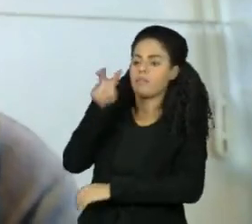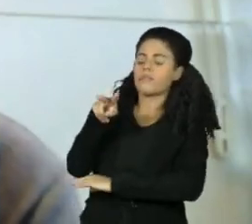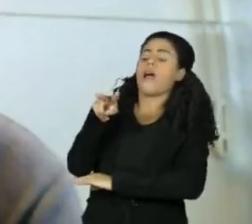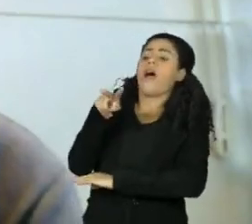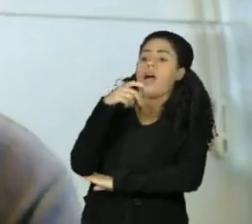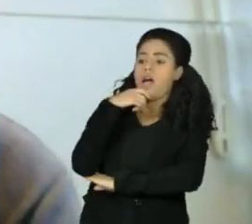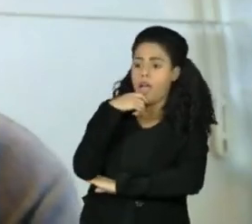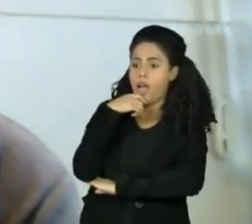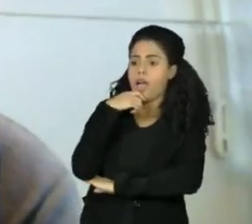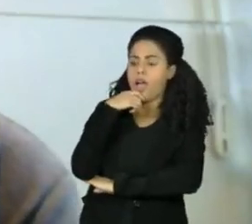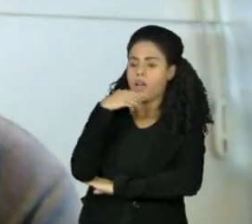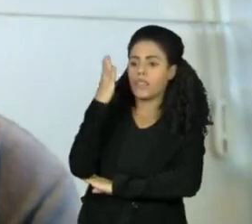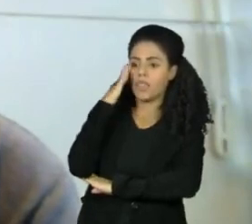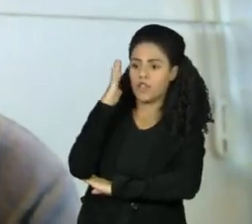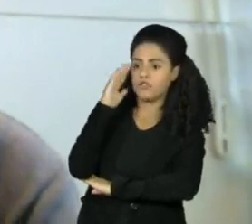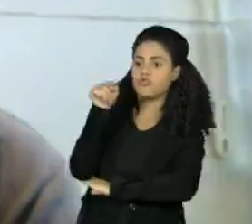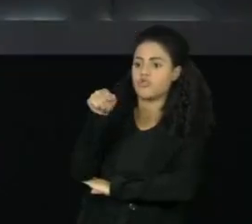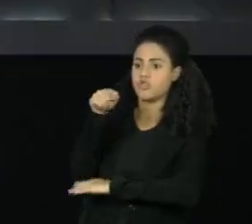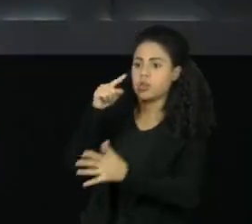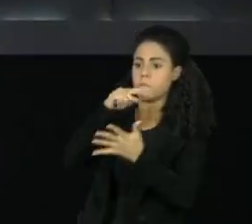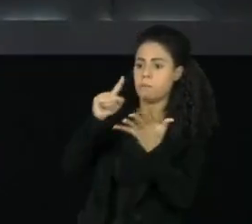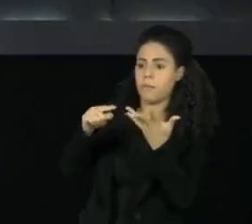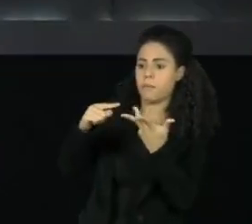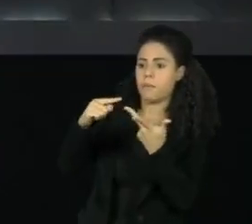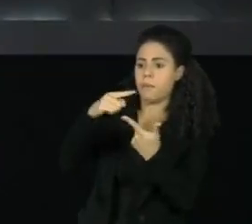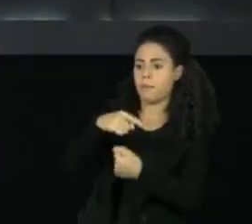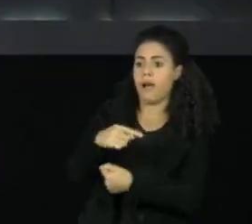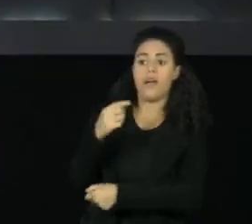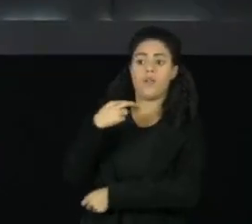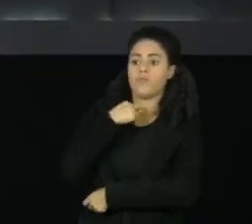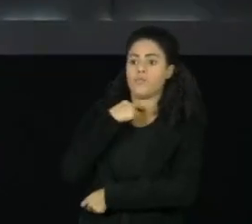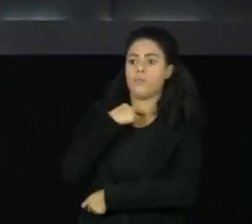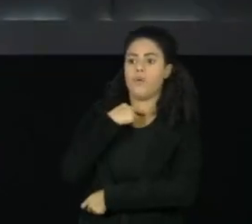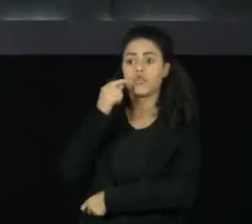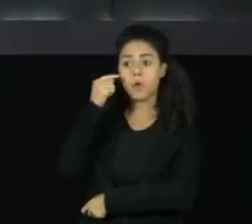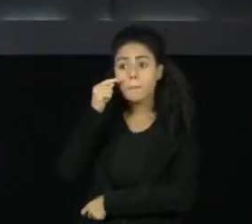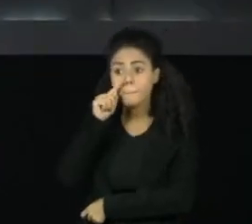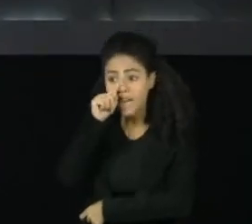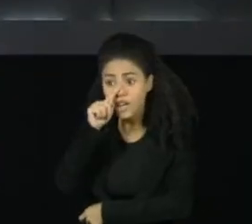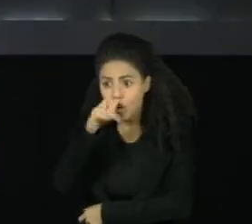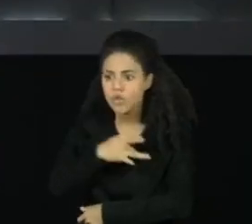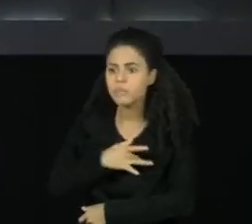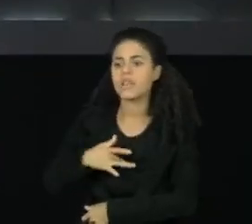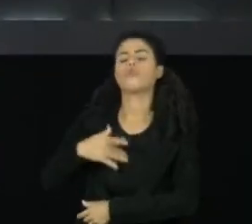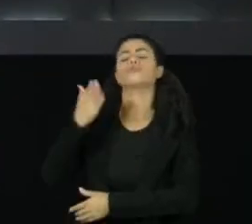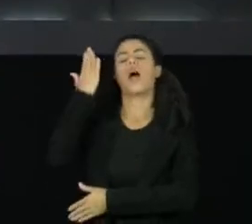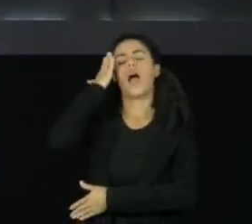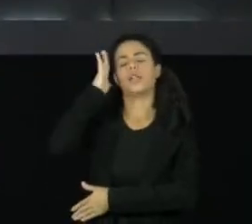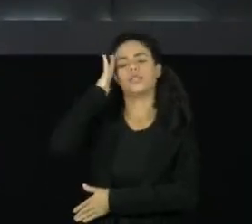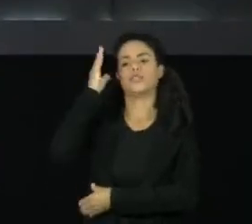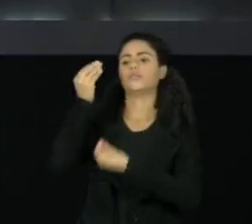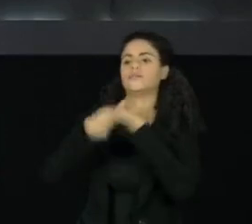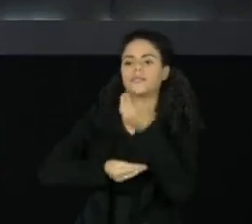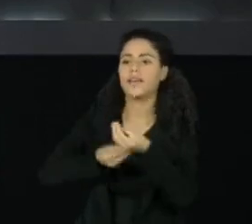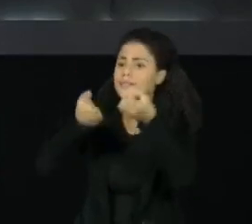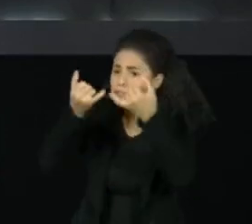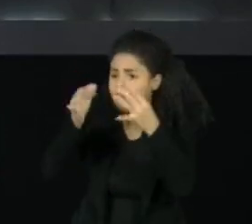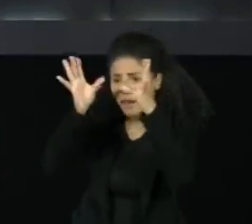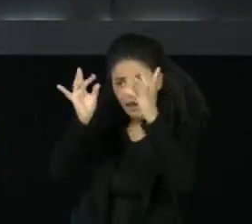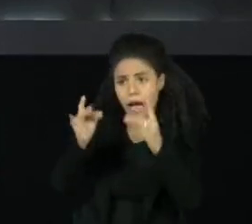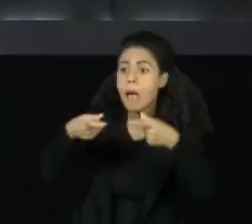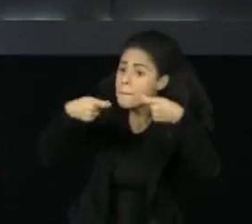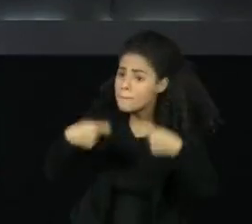está. Então, em mídias sociais, é importante também que hajam campanhas educativas estruturadas, baseadas